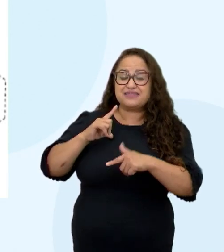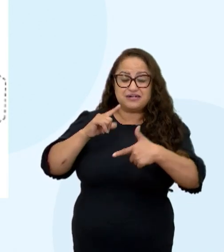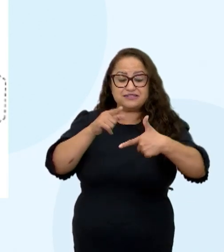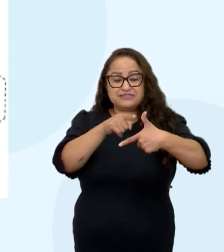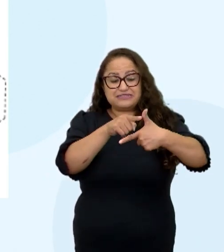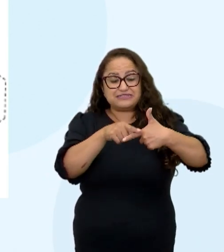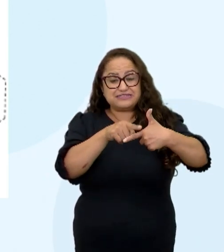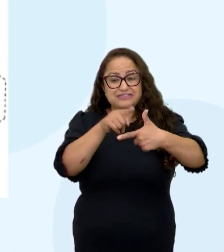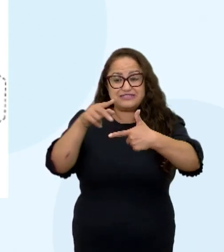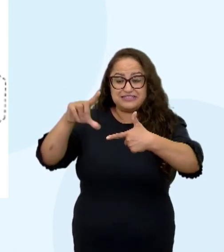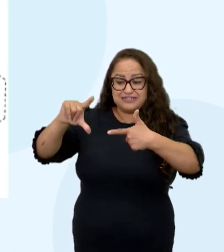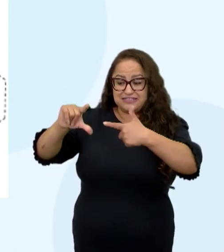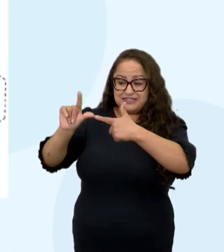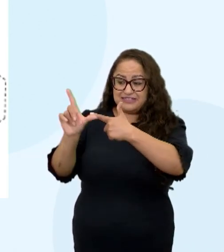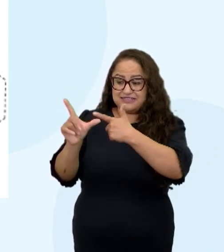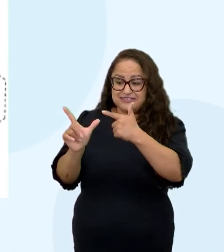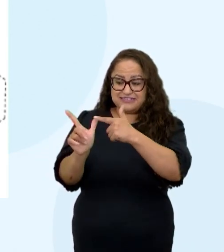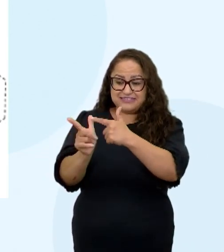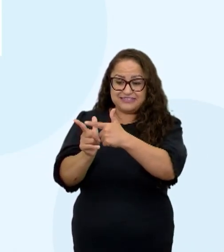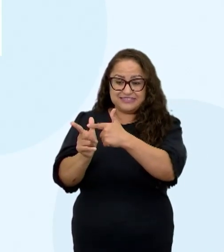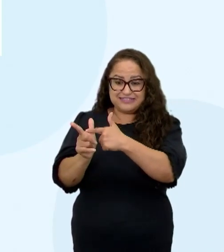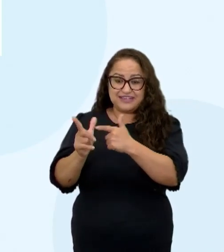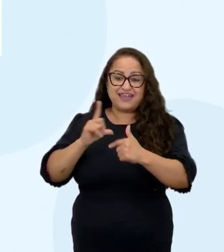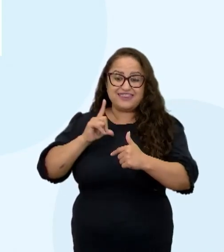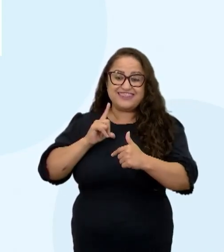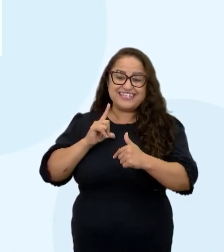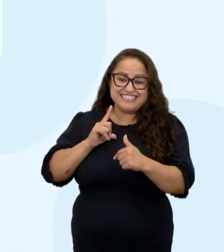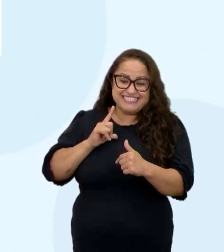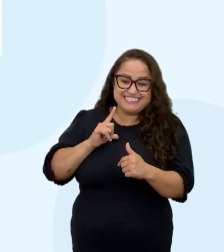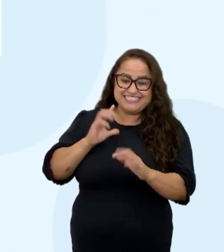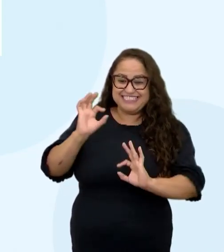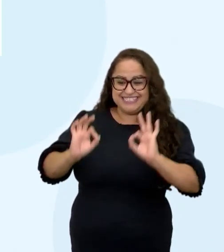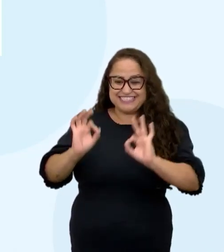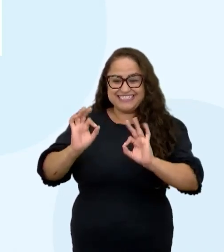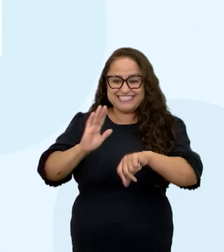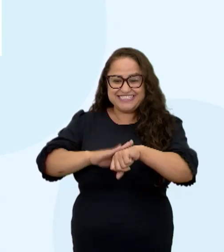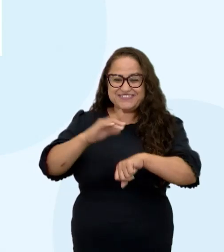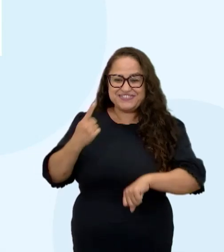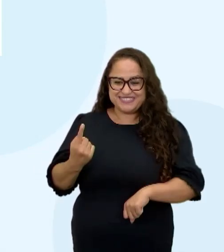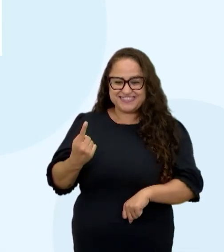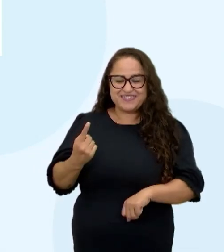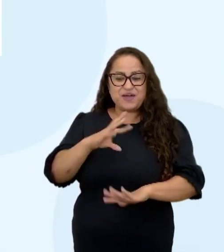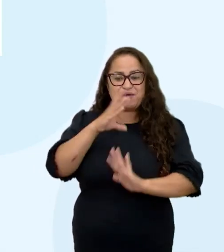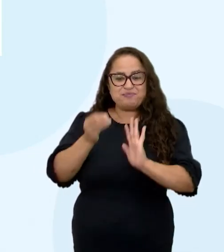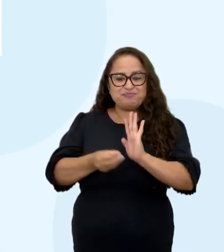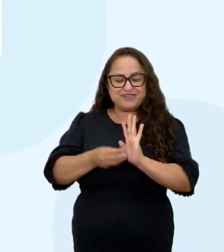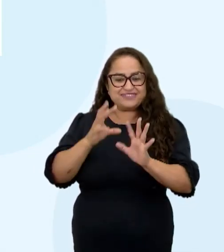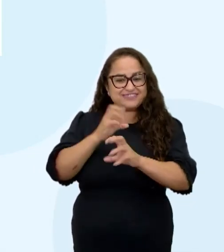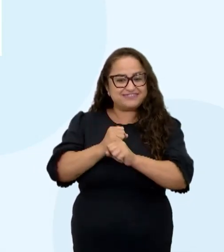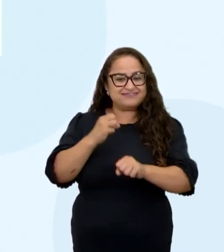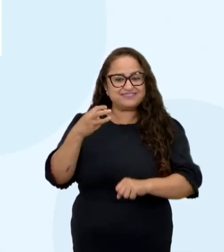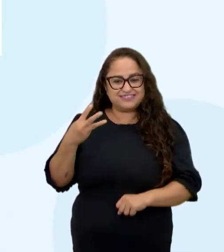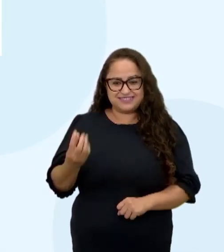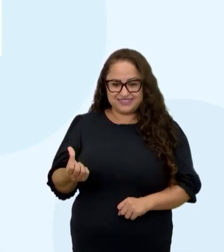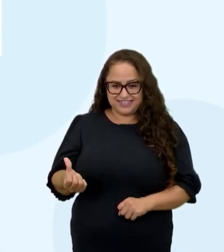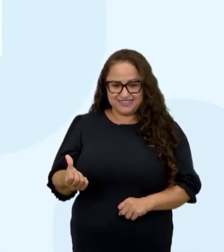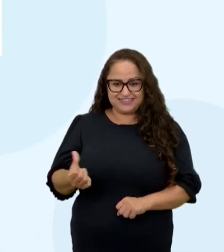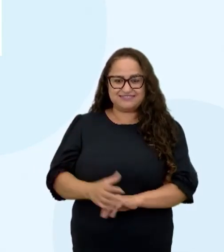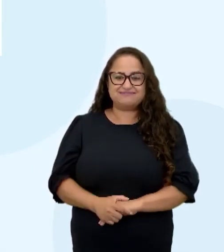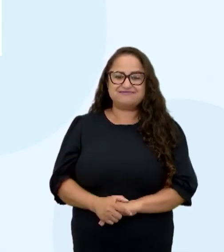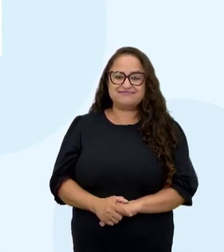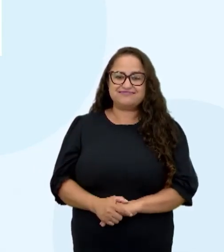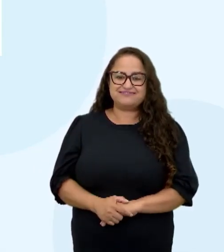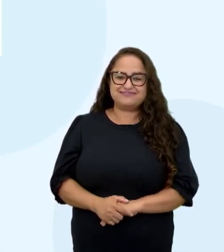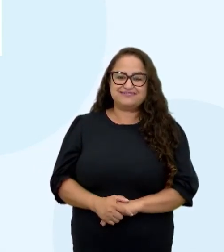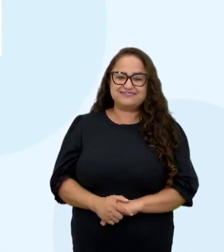esses 4 cantos juntando formam mais 1. Por isso que a gente tem no total 6, ó. 1, 2, 3, 4, 5